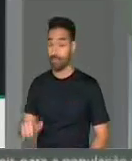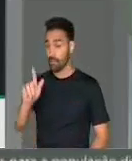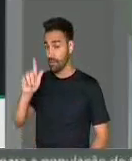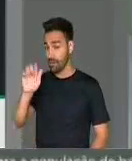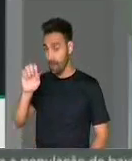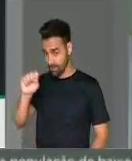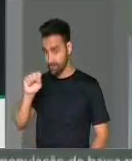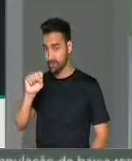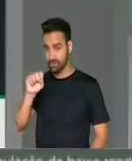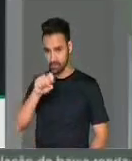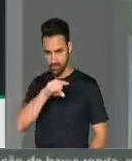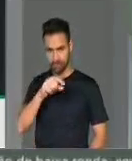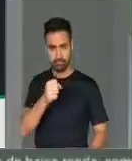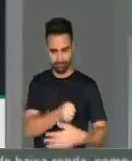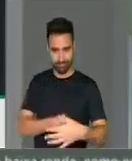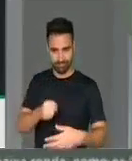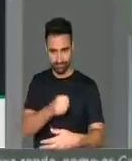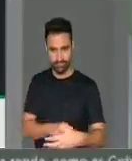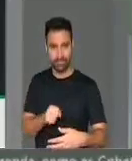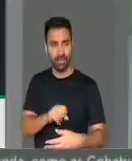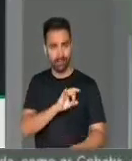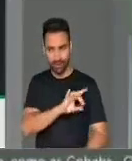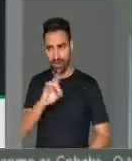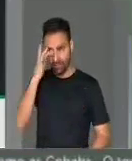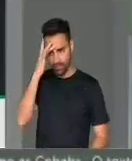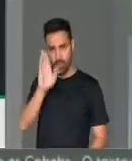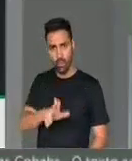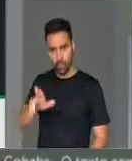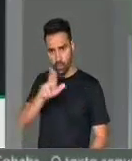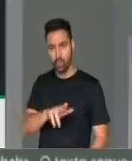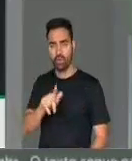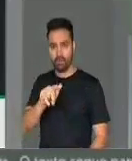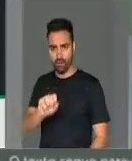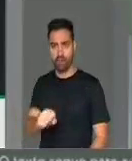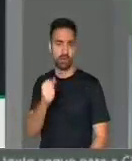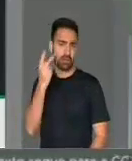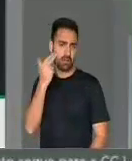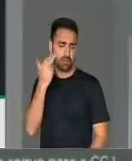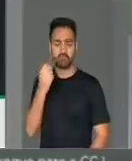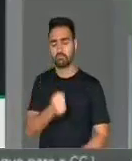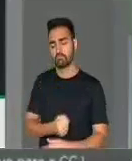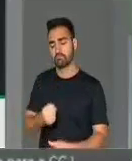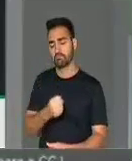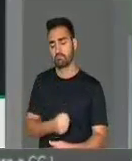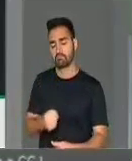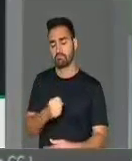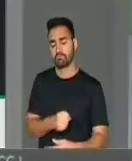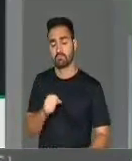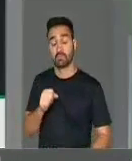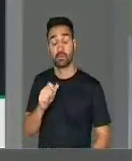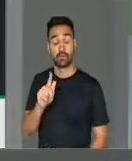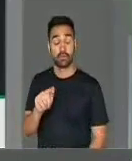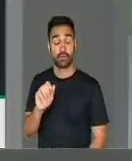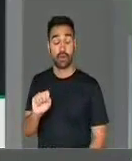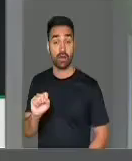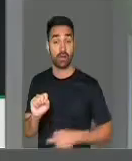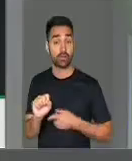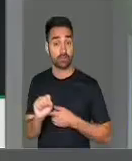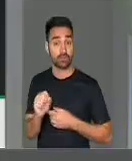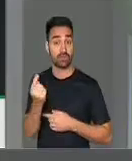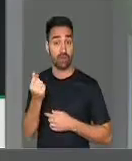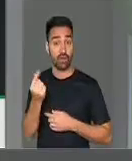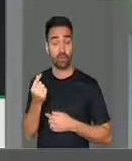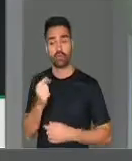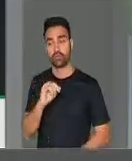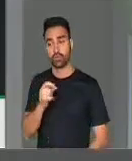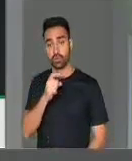cozinha que vai para a casa de cada cidadão e de cada cidadã, o gás de cozinha subiu